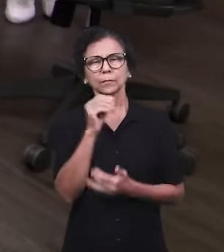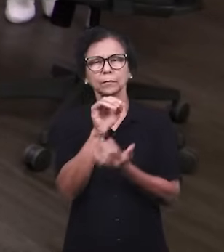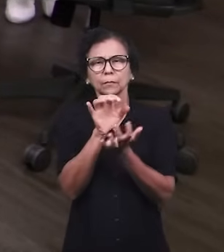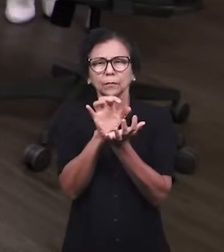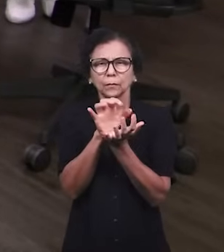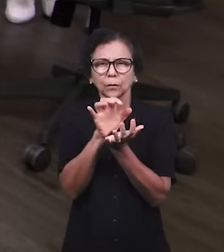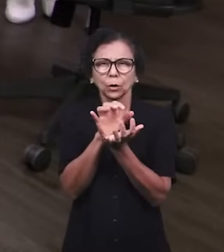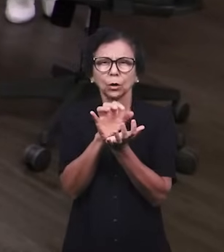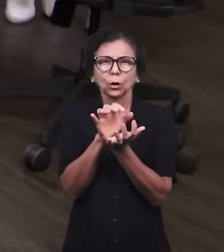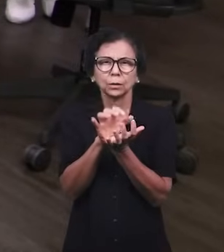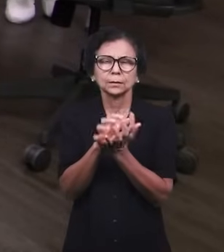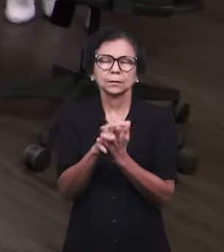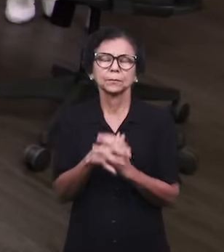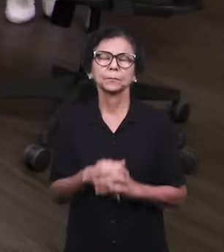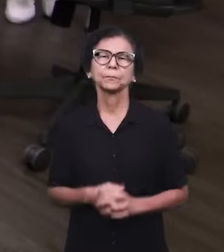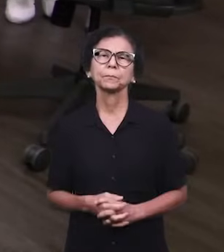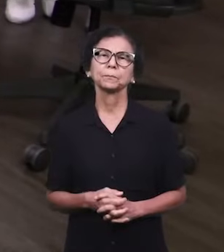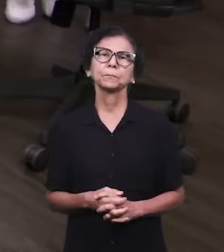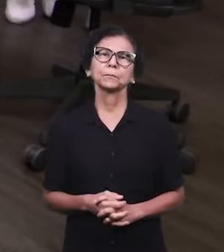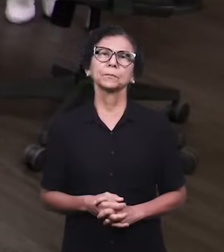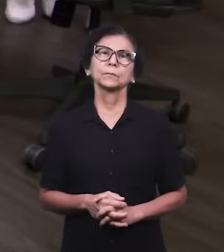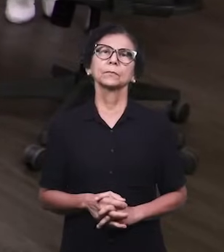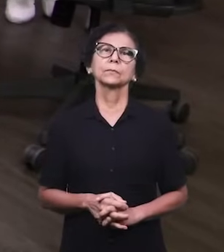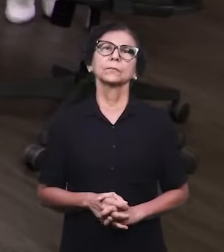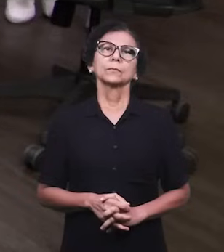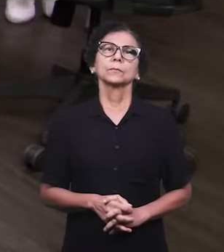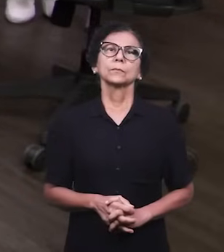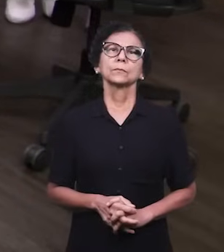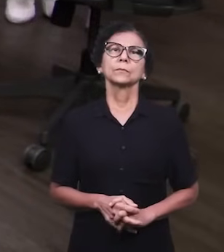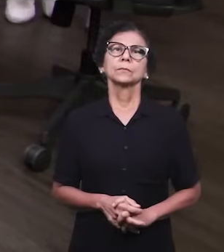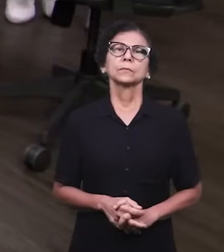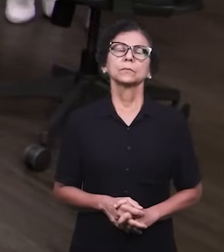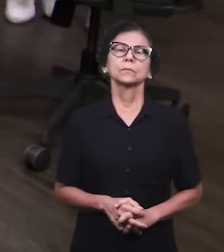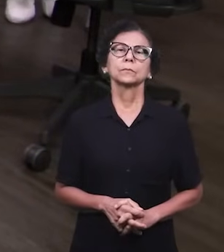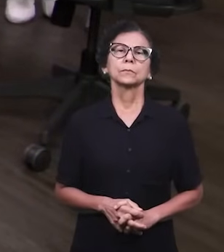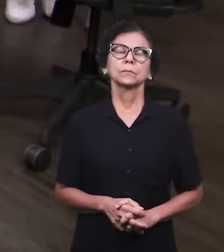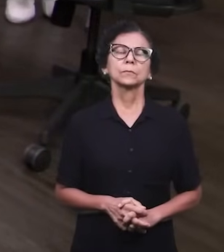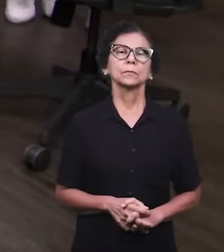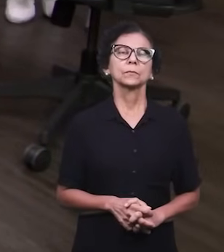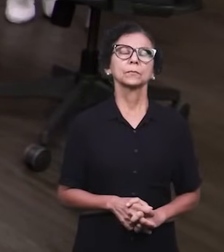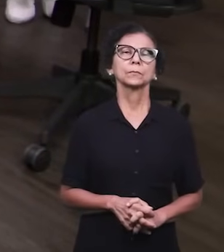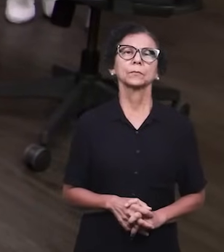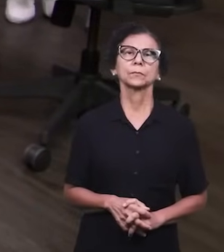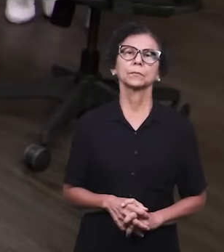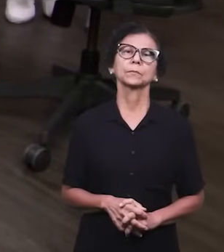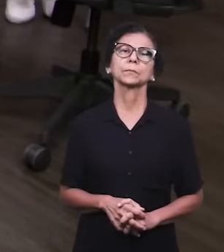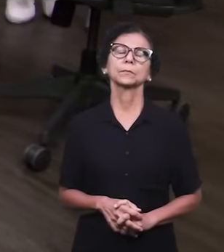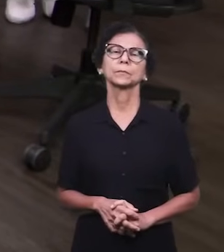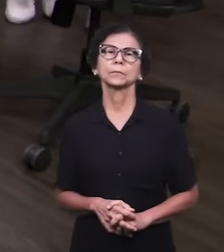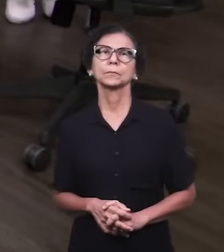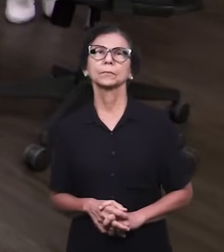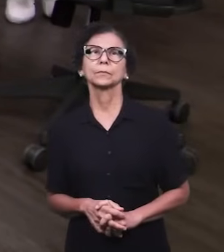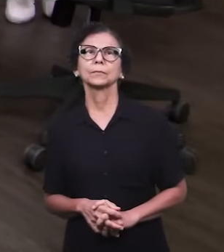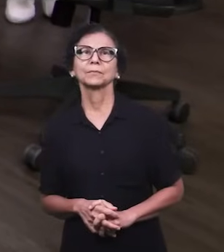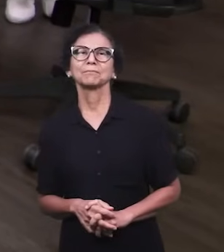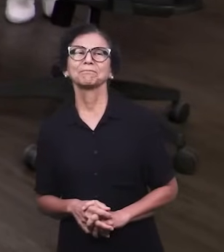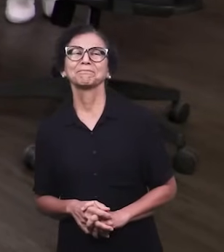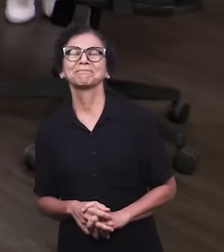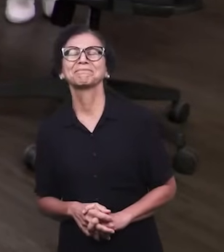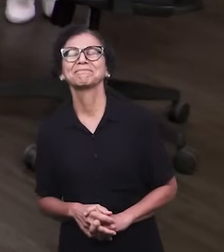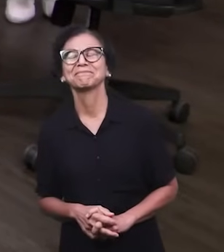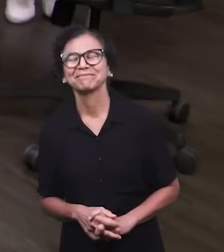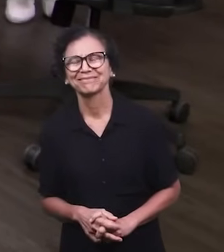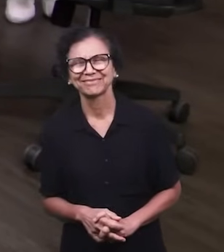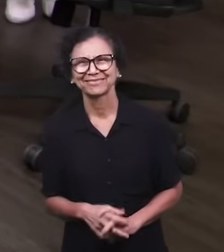idosa, e aqui eu trago a experiência de uma irmã idosa, mas que nos faz aprender né? Nós, como jovens,